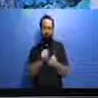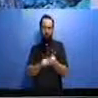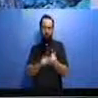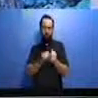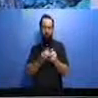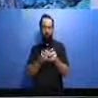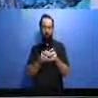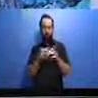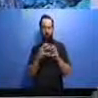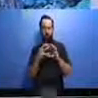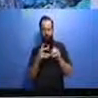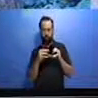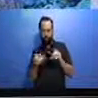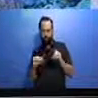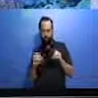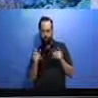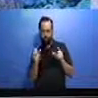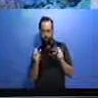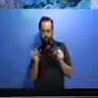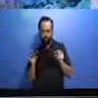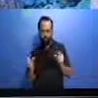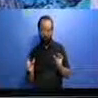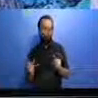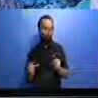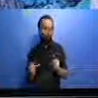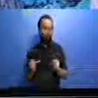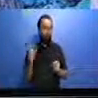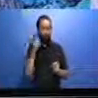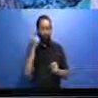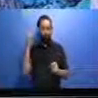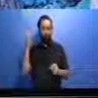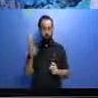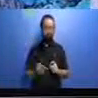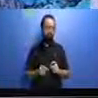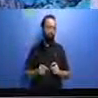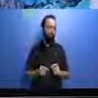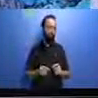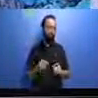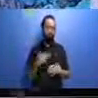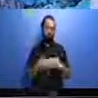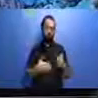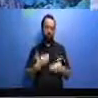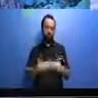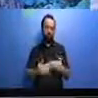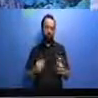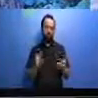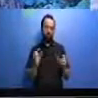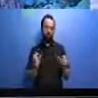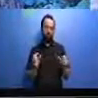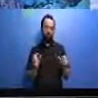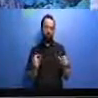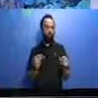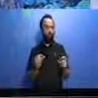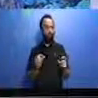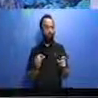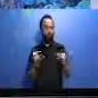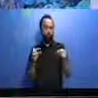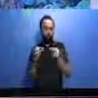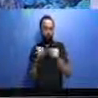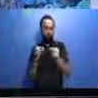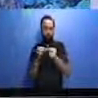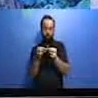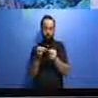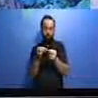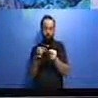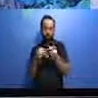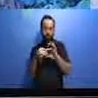vai se fragmentar em pedacinhos, como estamos observando aqui. Com o tempo, esses pedacinhos, alguns vão se reagregar,